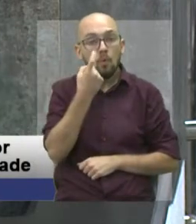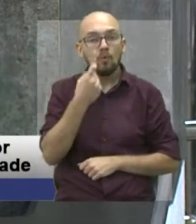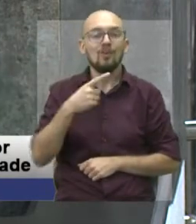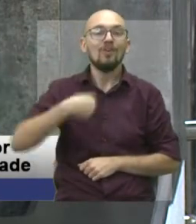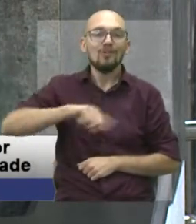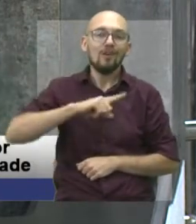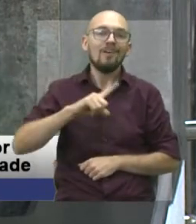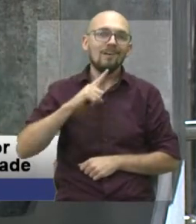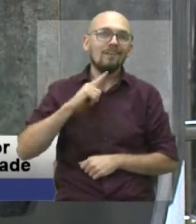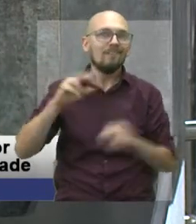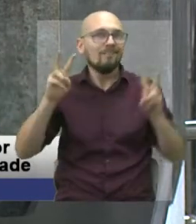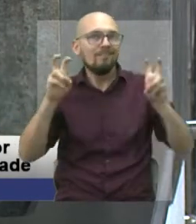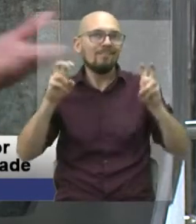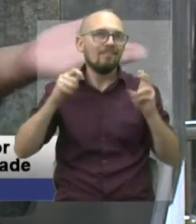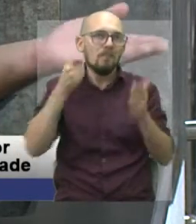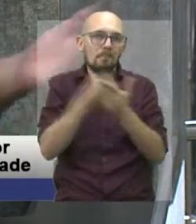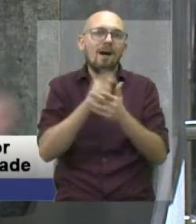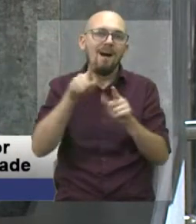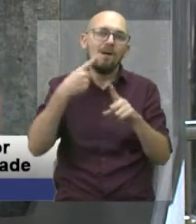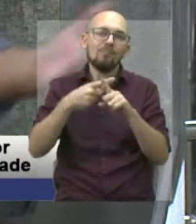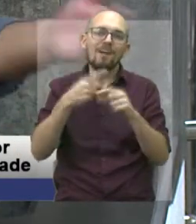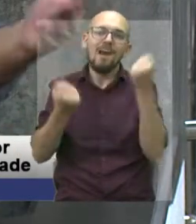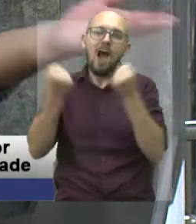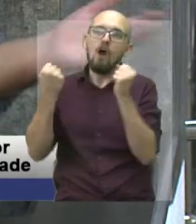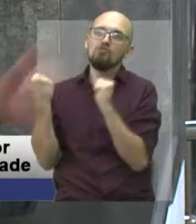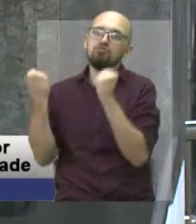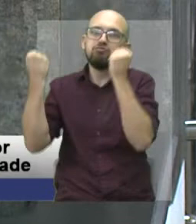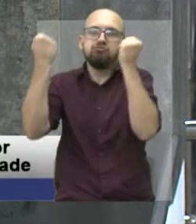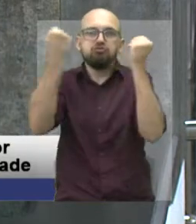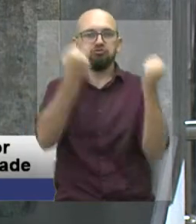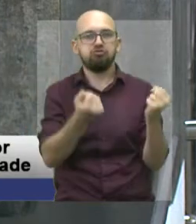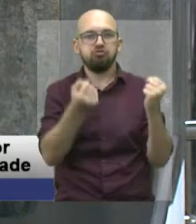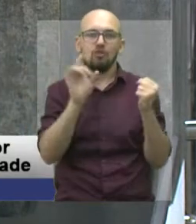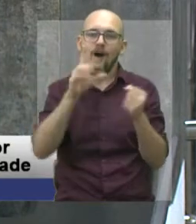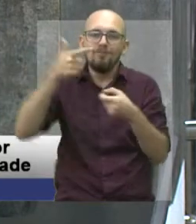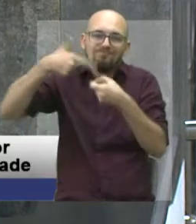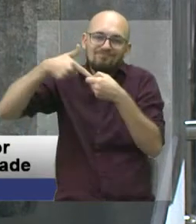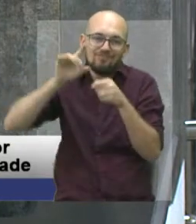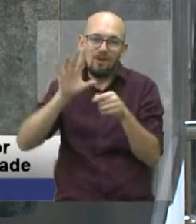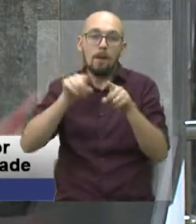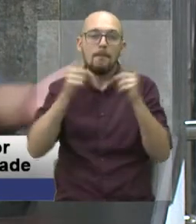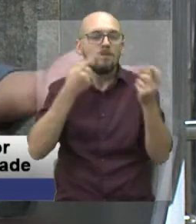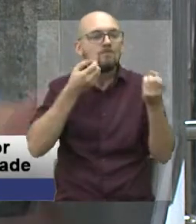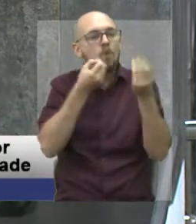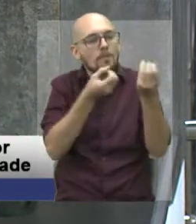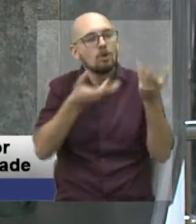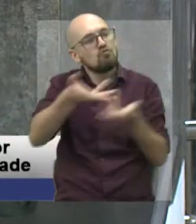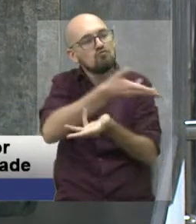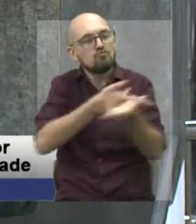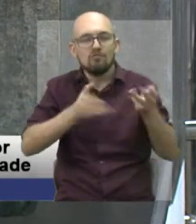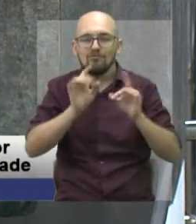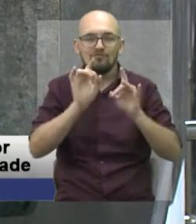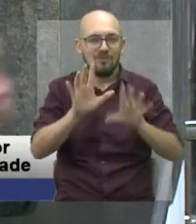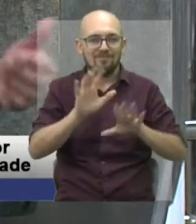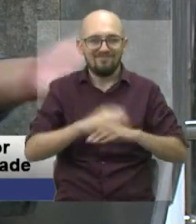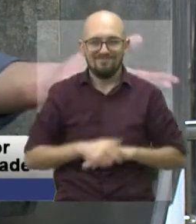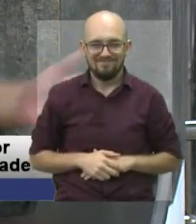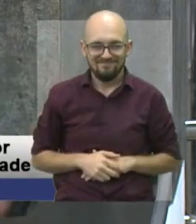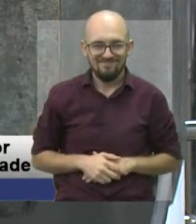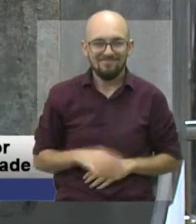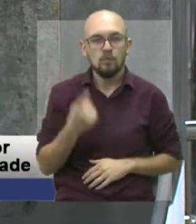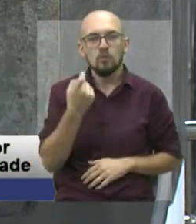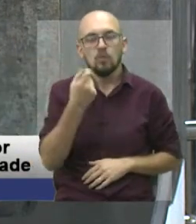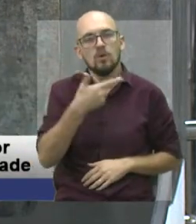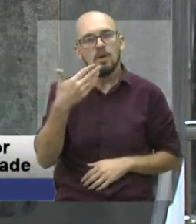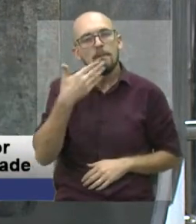gente tem é se deslocar até o local e trocar informação. Só isso. É a única coisa que